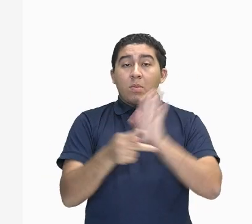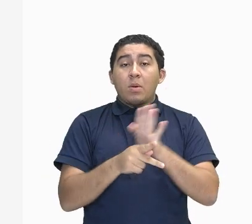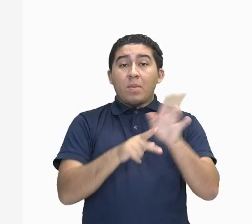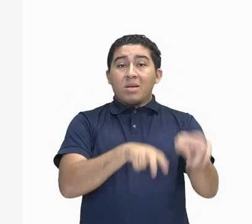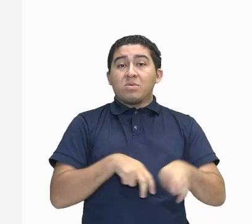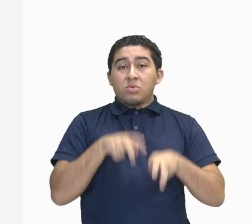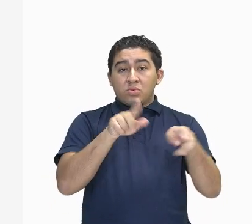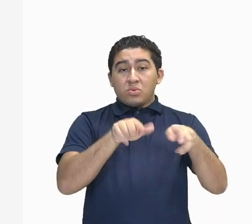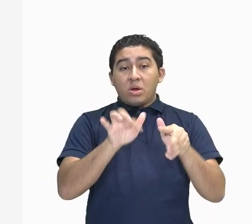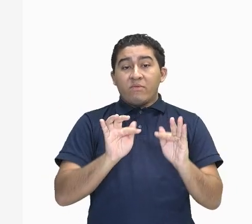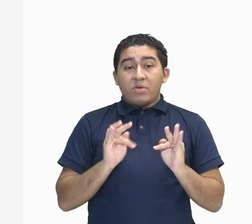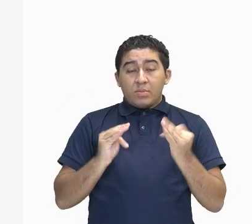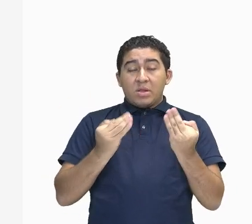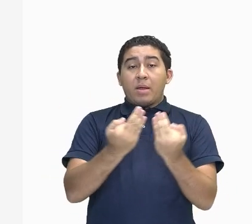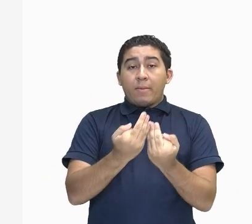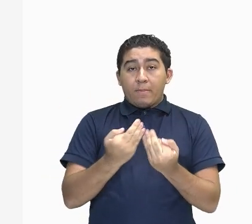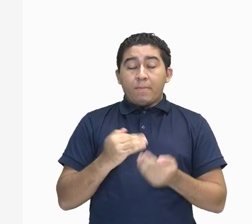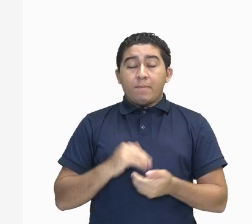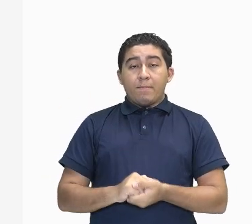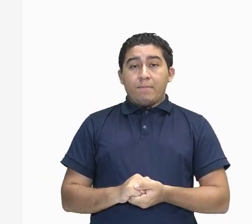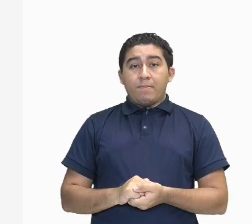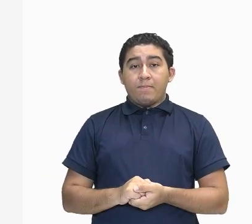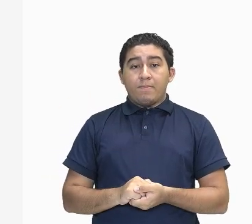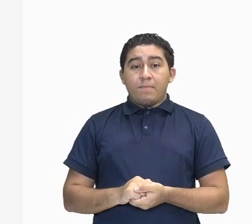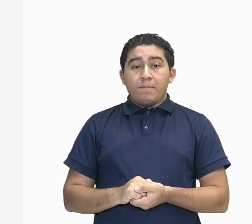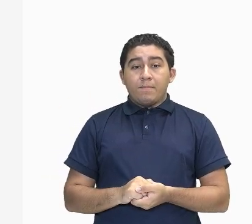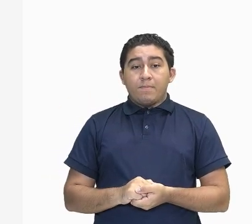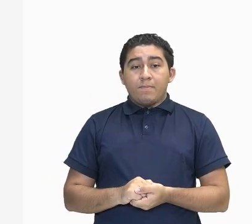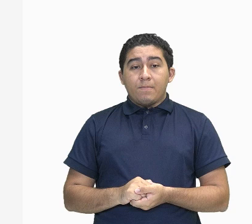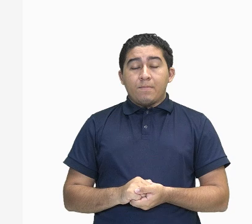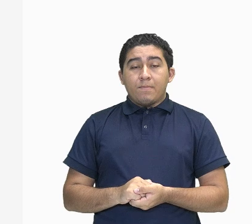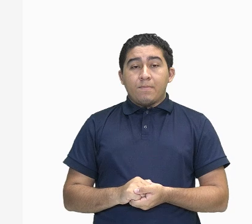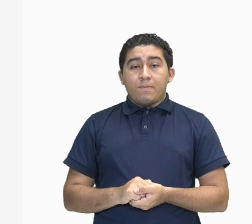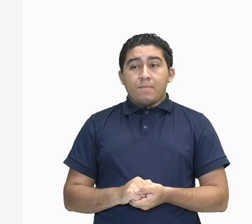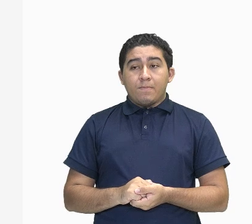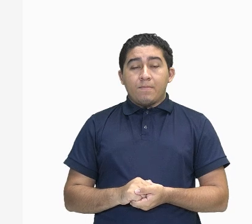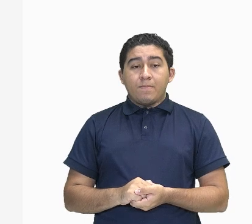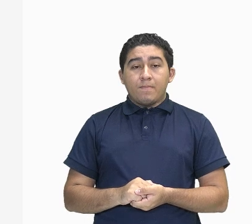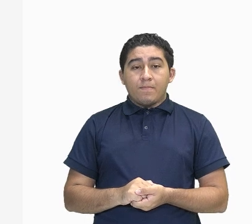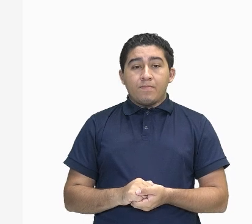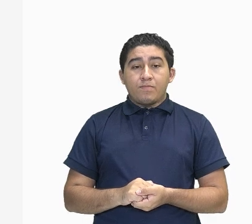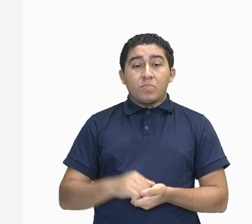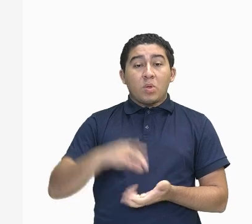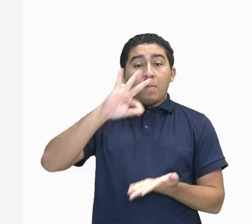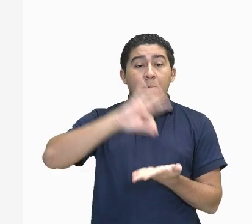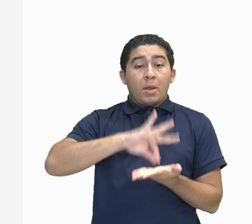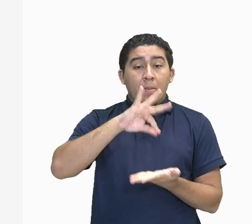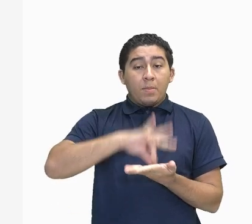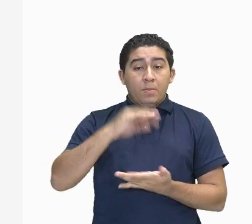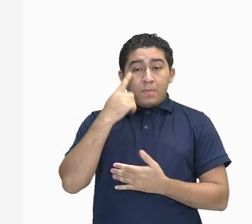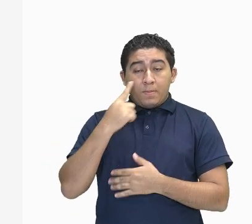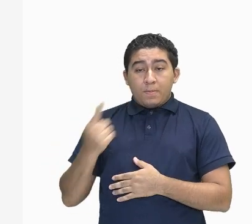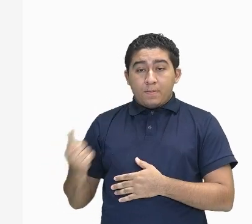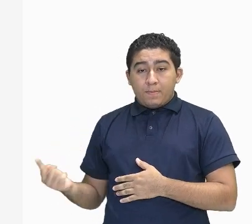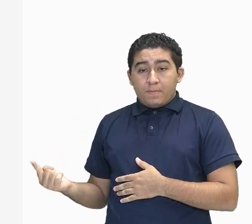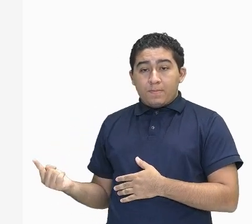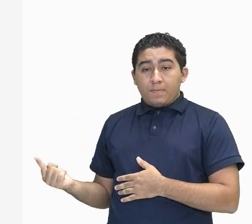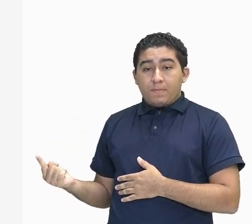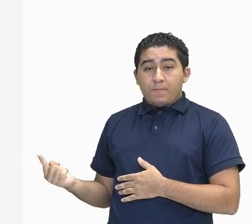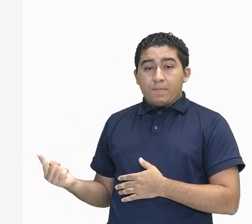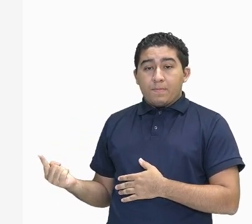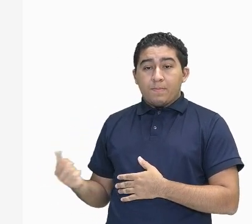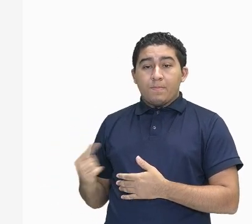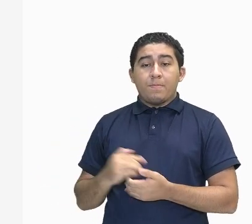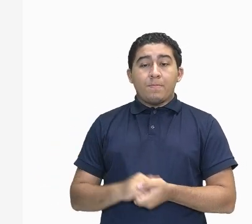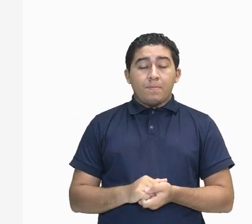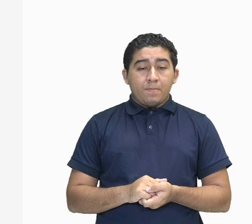agricultura familiar, tá? Então, através do mapa, a gente pode observar e olha só, né,